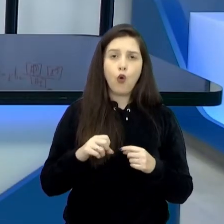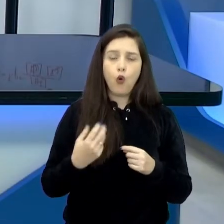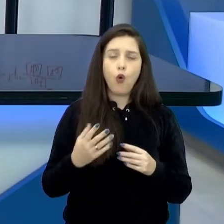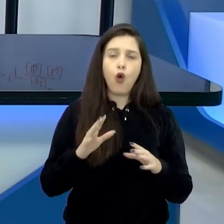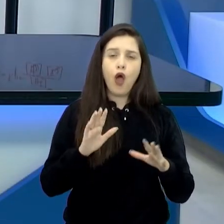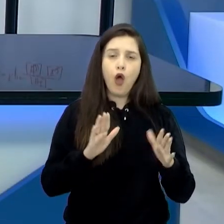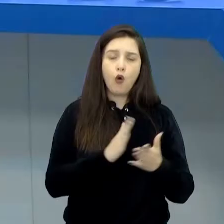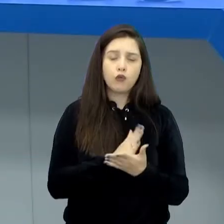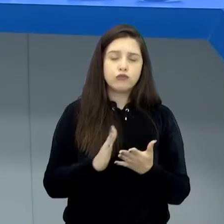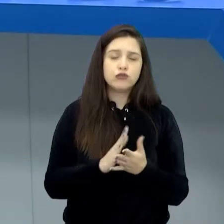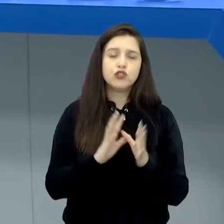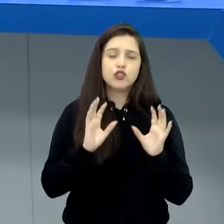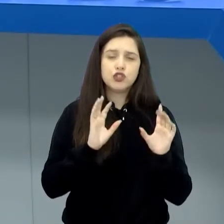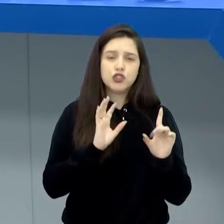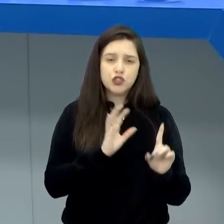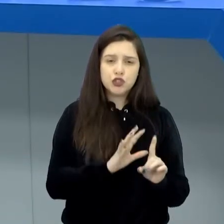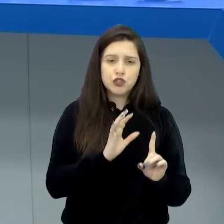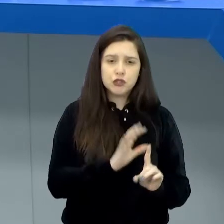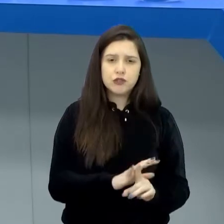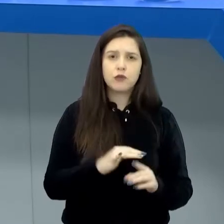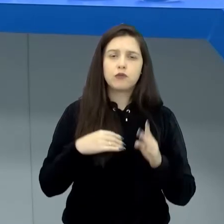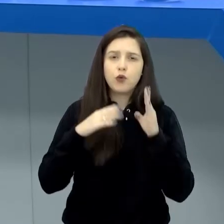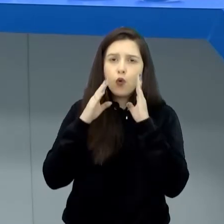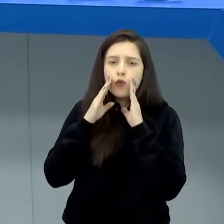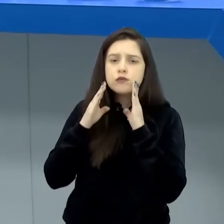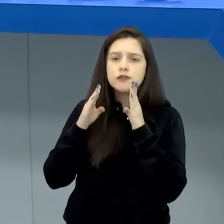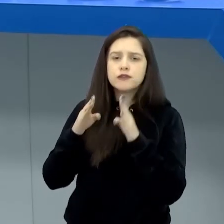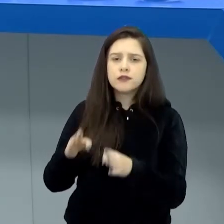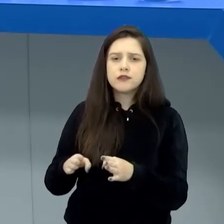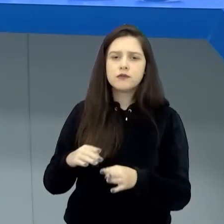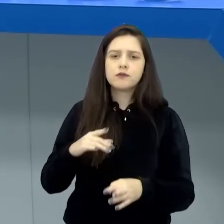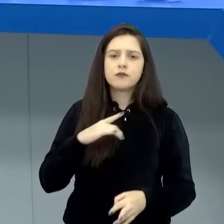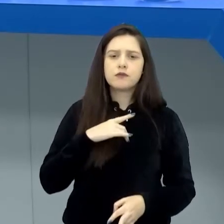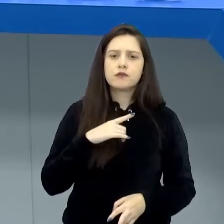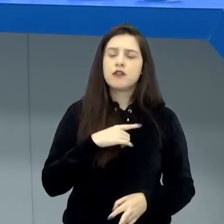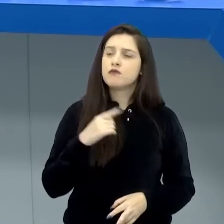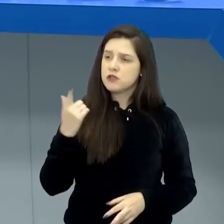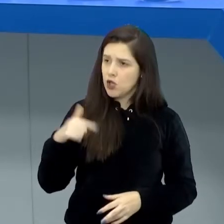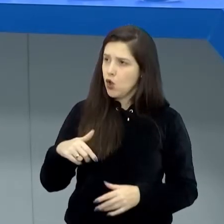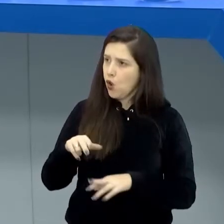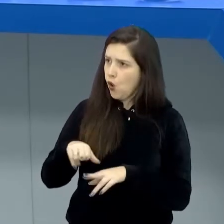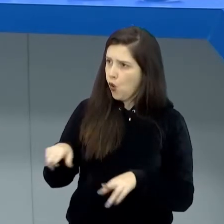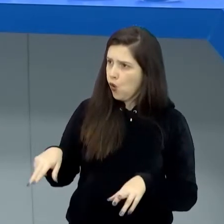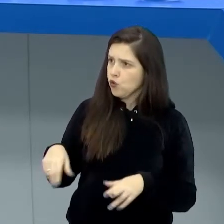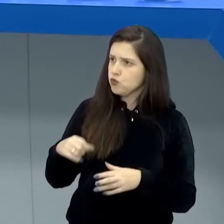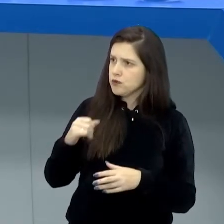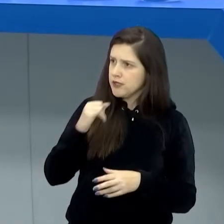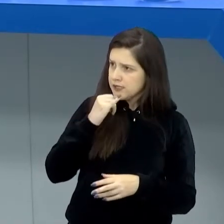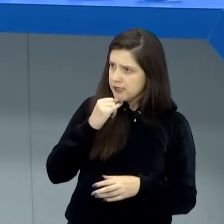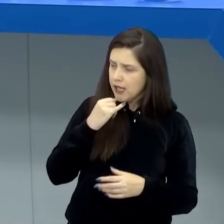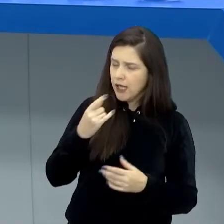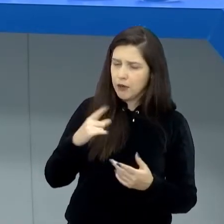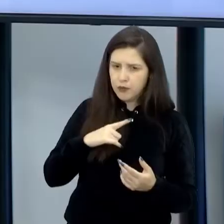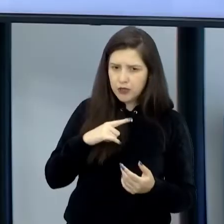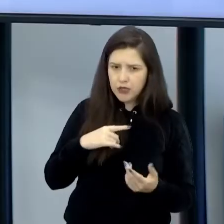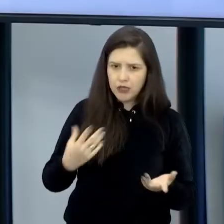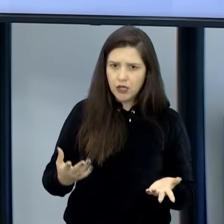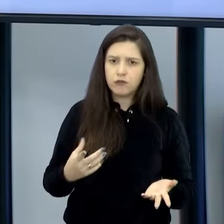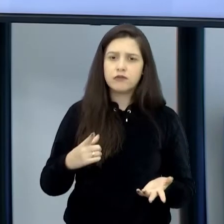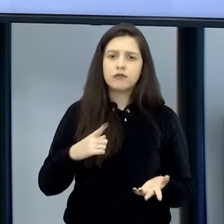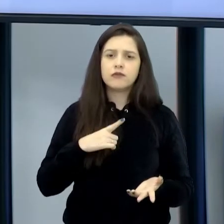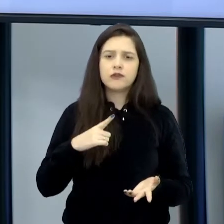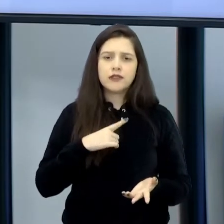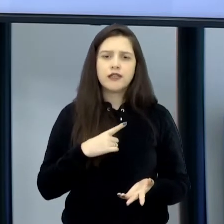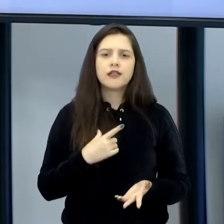quanto a constante também de concentração. E aí, professor, tem mais alguns outros exemplos? Vamos dar um exemplo da